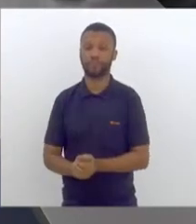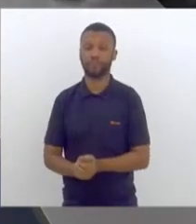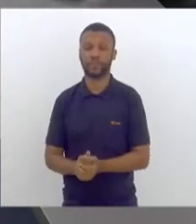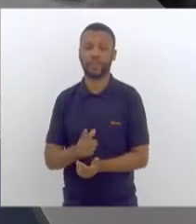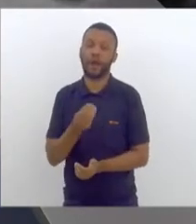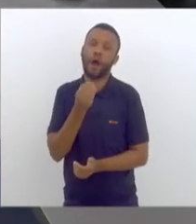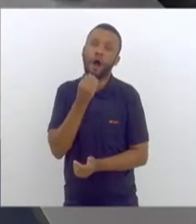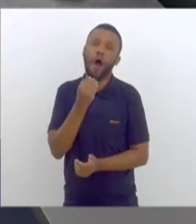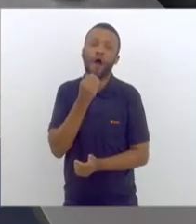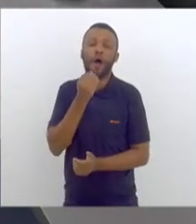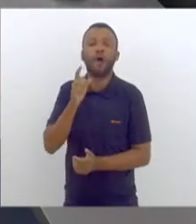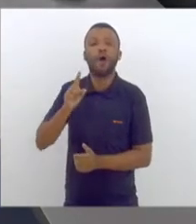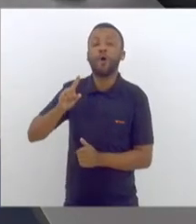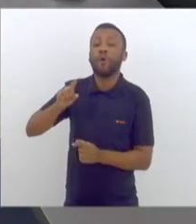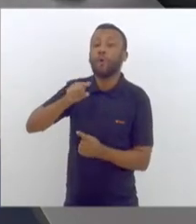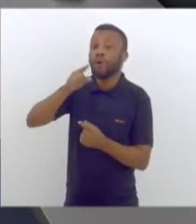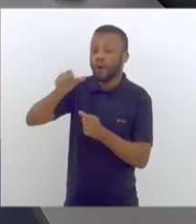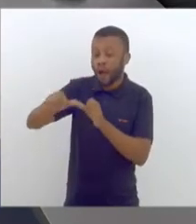alteração